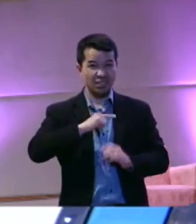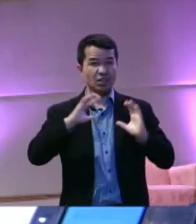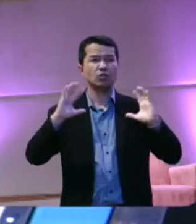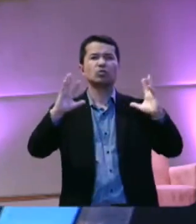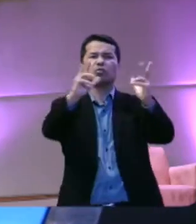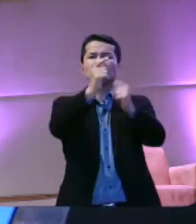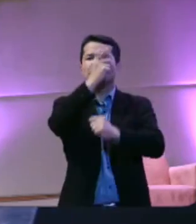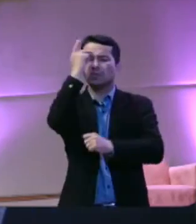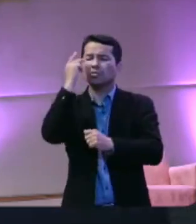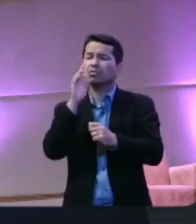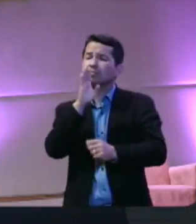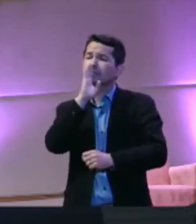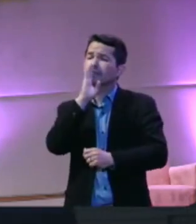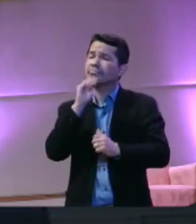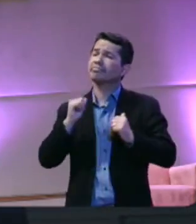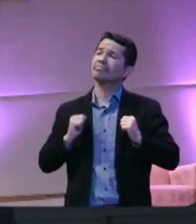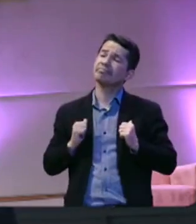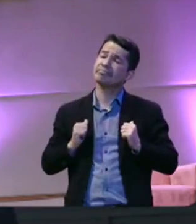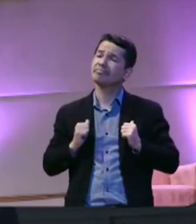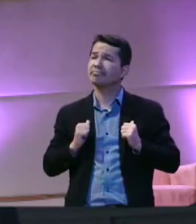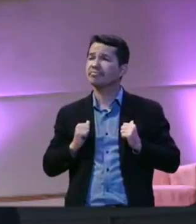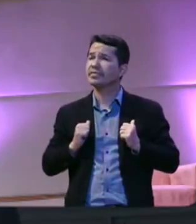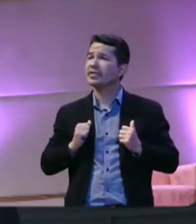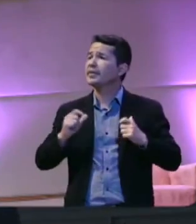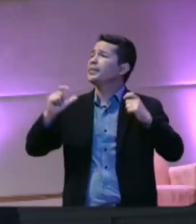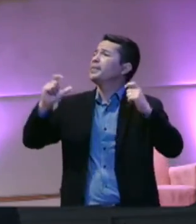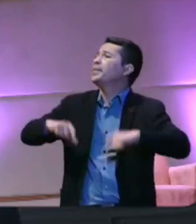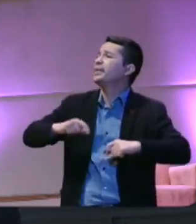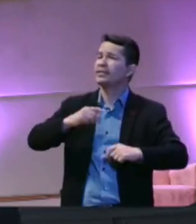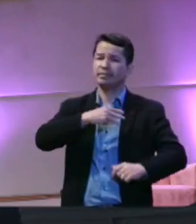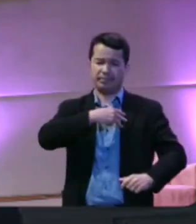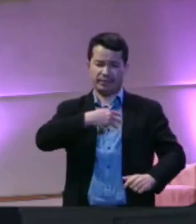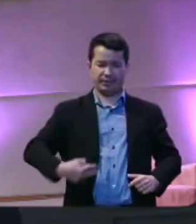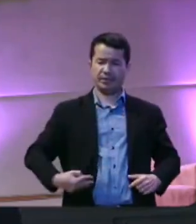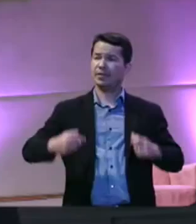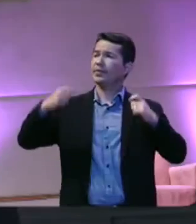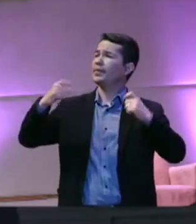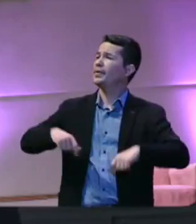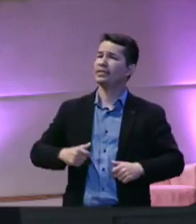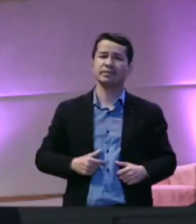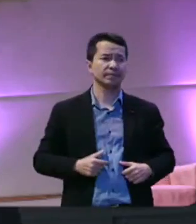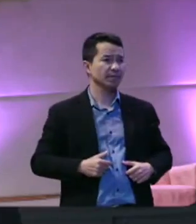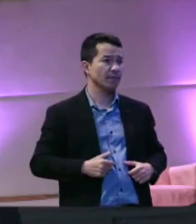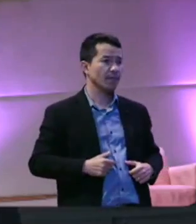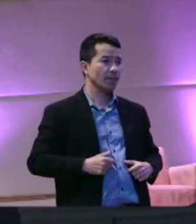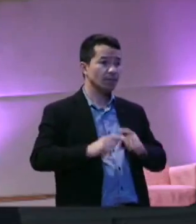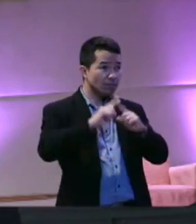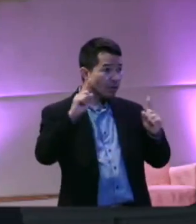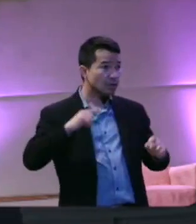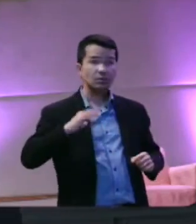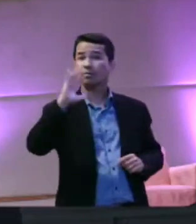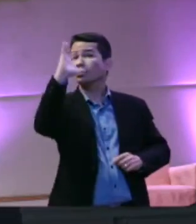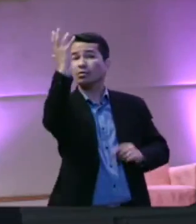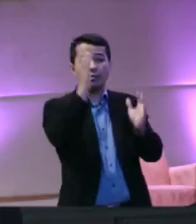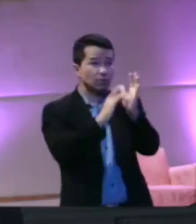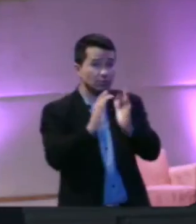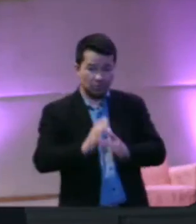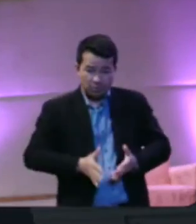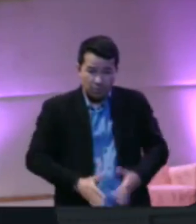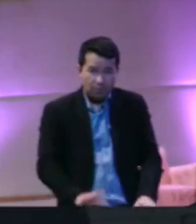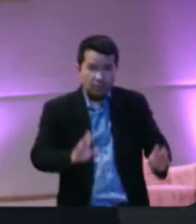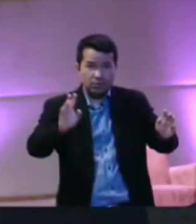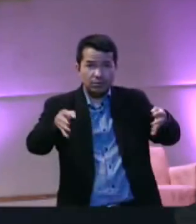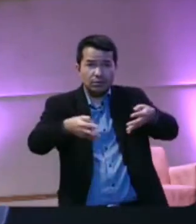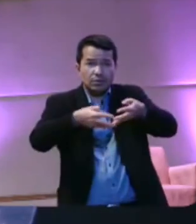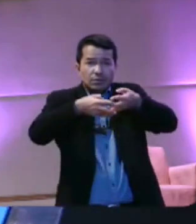chegada desse Messias, ele nasceu numa manjedoura, num lugar escondidinho, num lugar